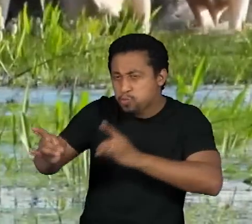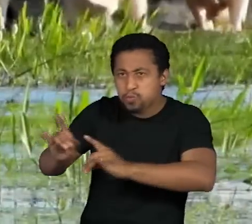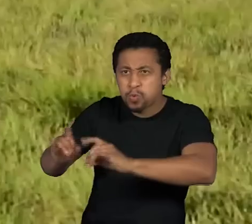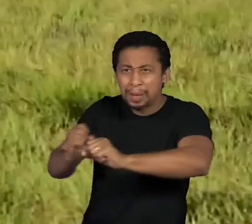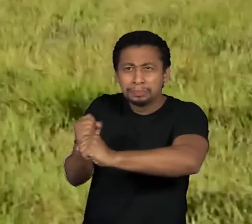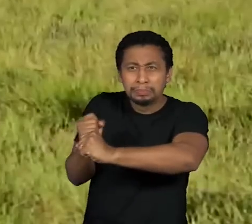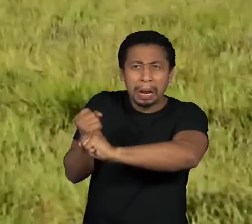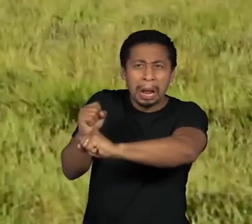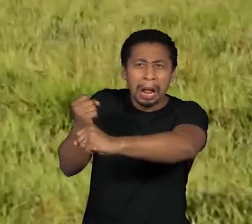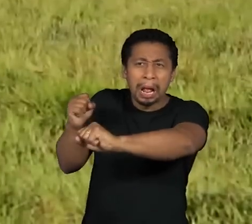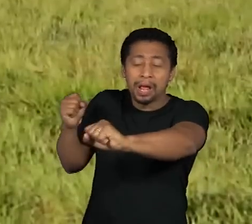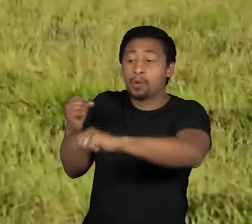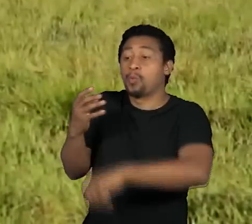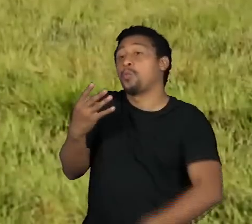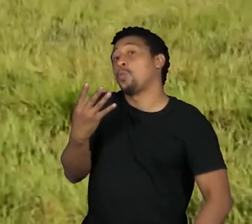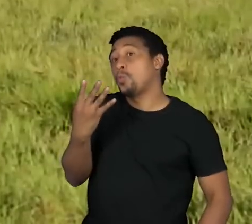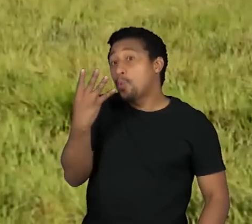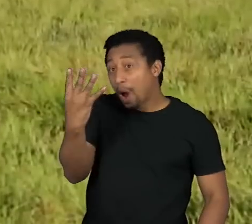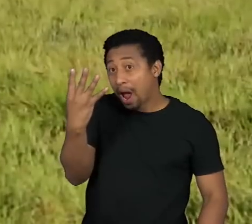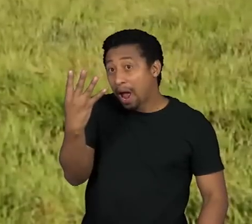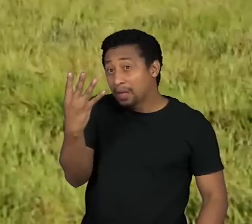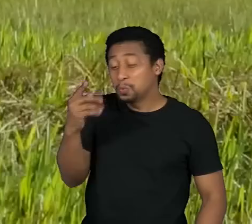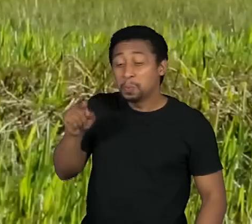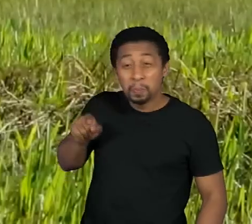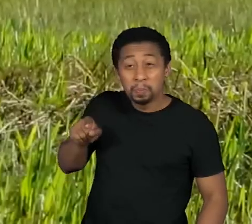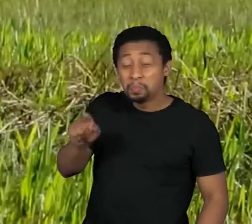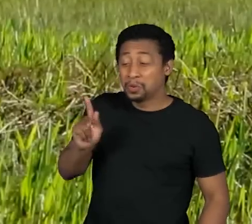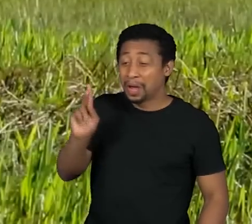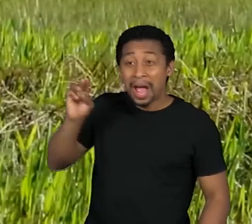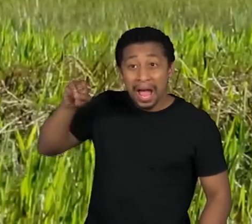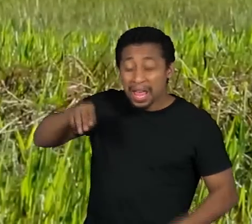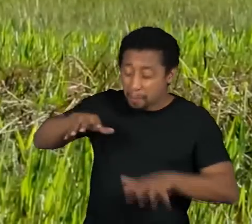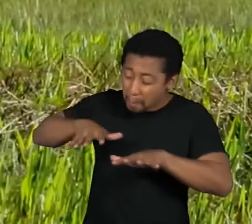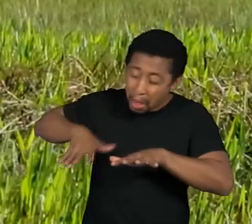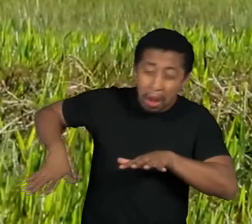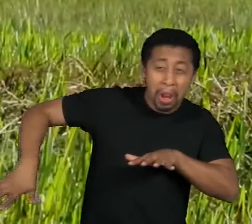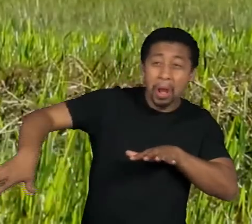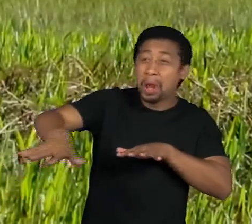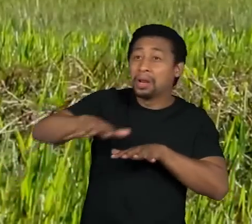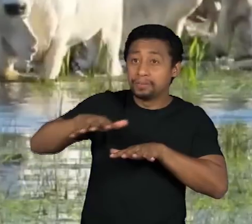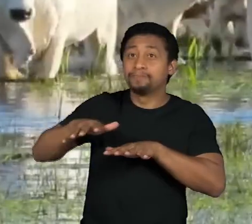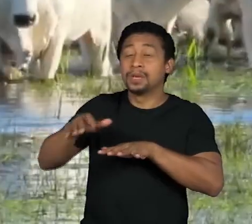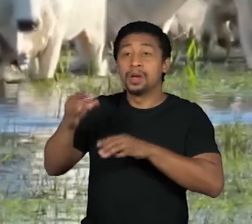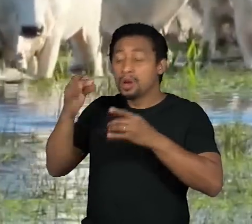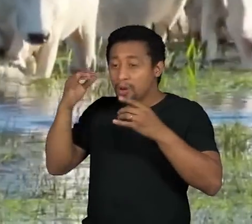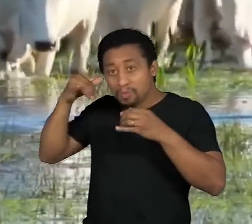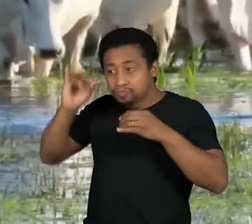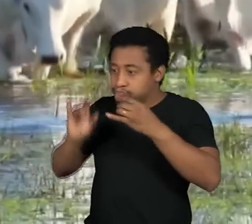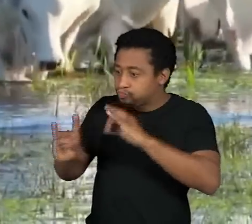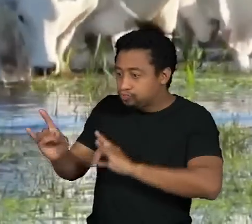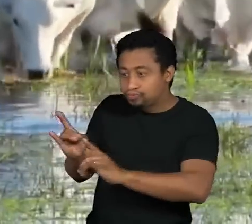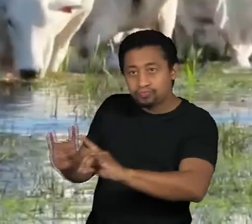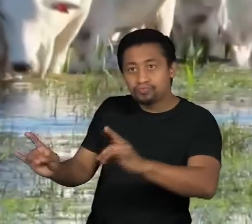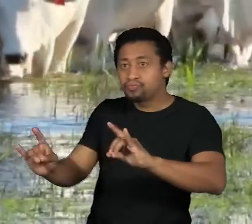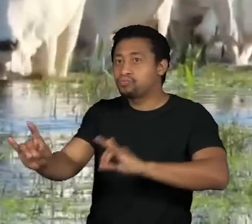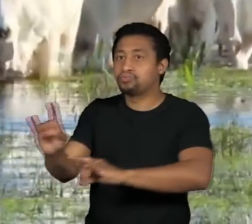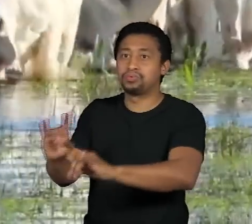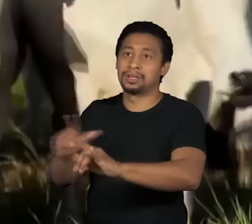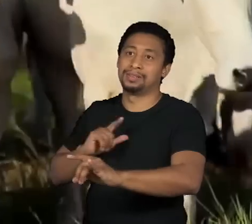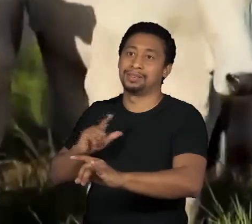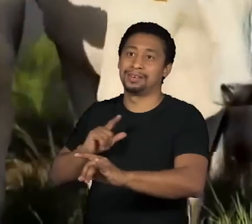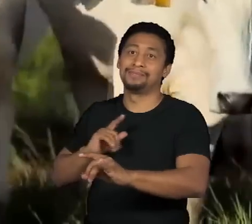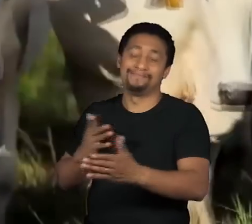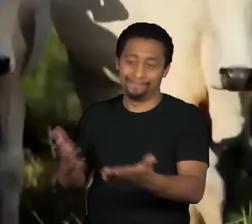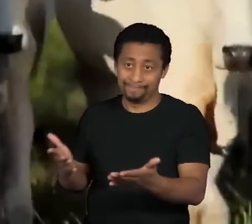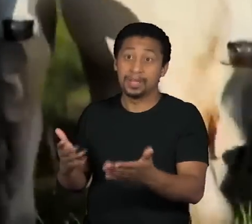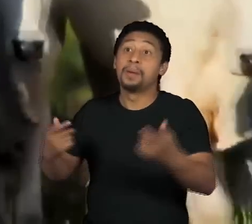uma vaca. Na região de Planalto já é o contrário, você cria um animal em 1 hectare, em um quarteirão, né? E às vezes até mais. E